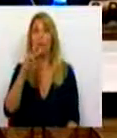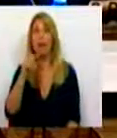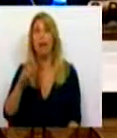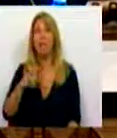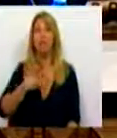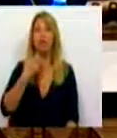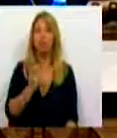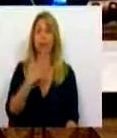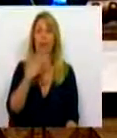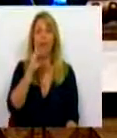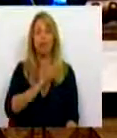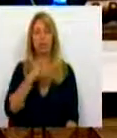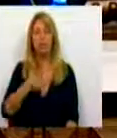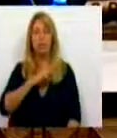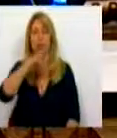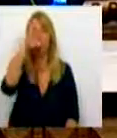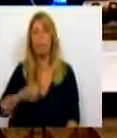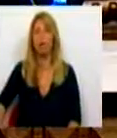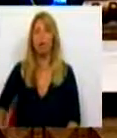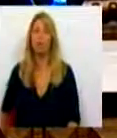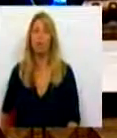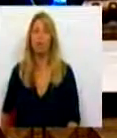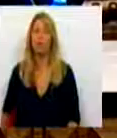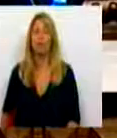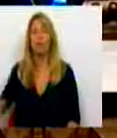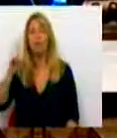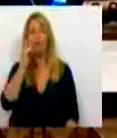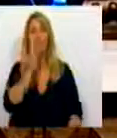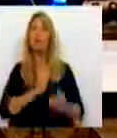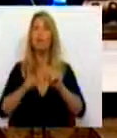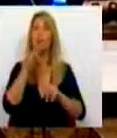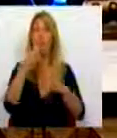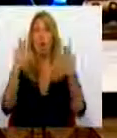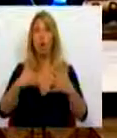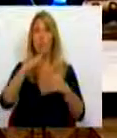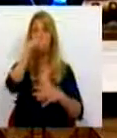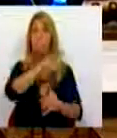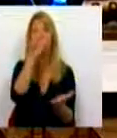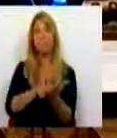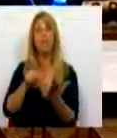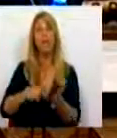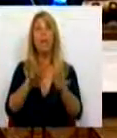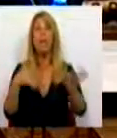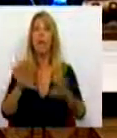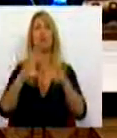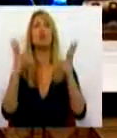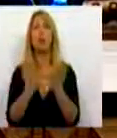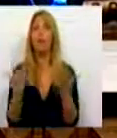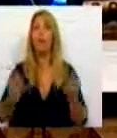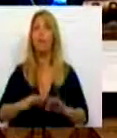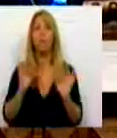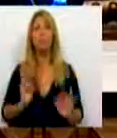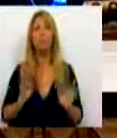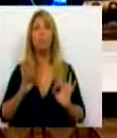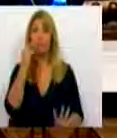Muito obrigada, Sra. Presidente, Sr. Ministro, deputados e deputadas. O Orçamento de Estado foi aprovado aqui nesta Câmara na generalidade e será seguramente